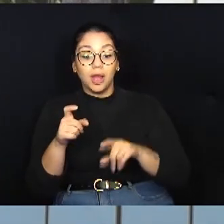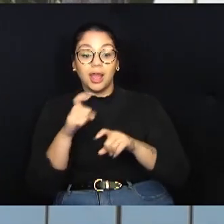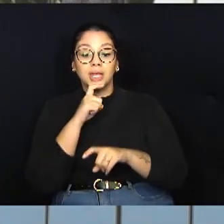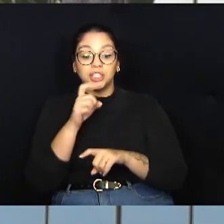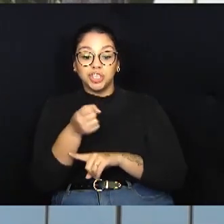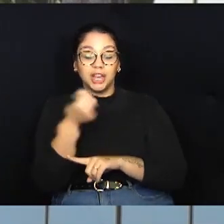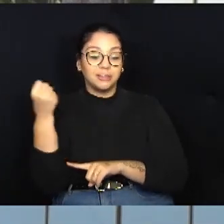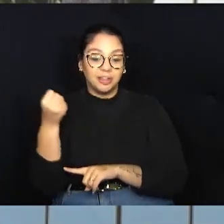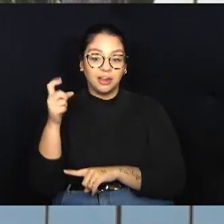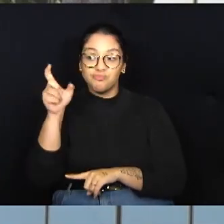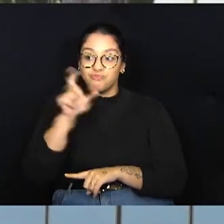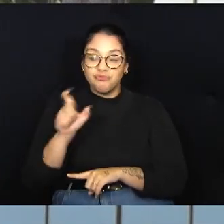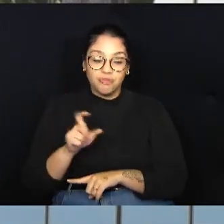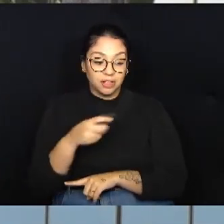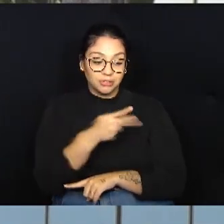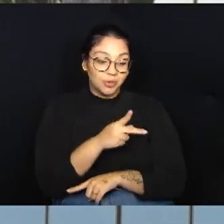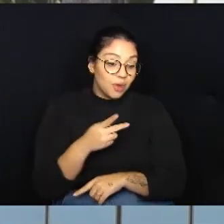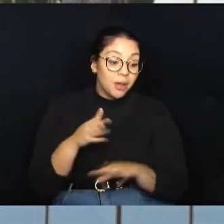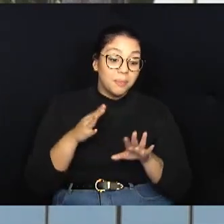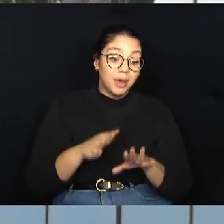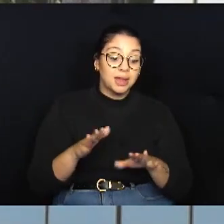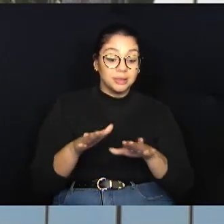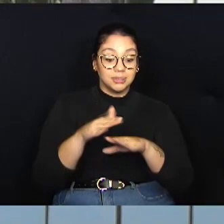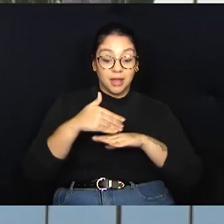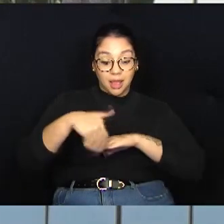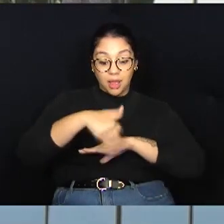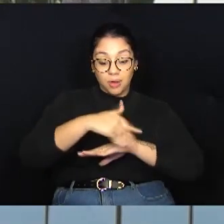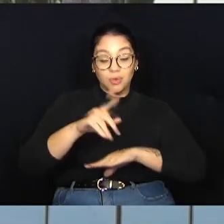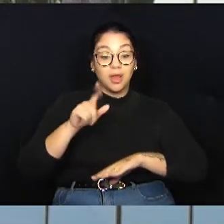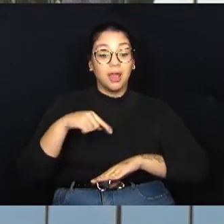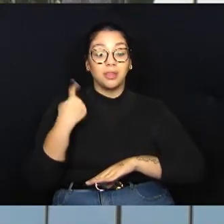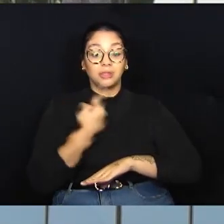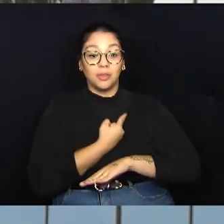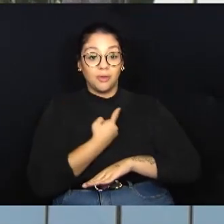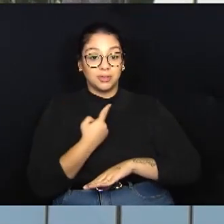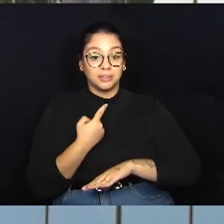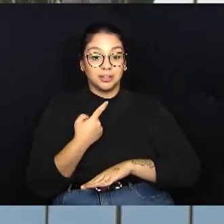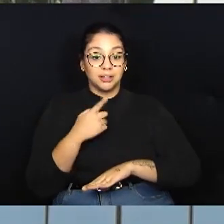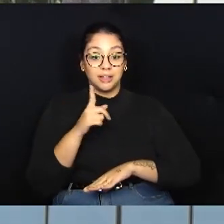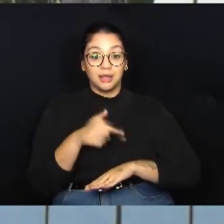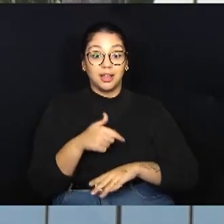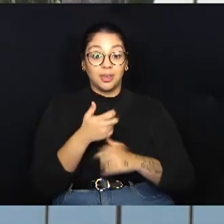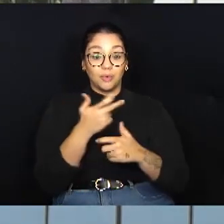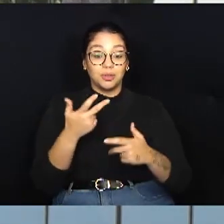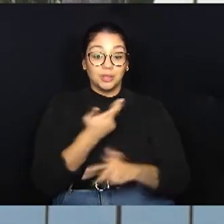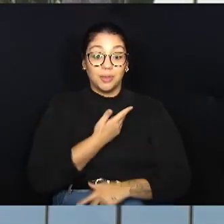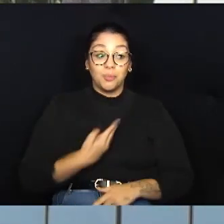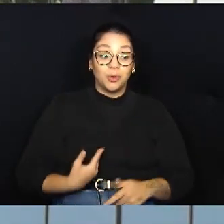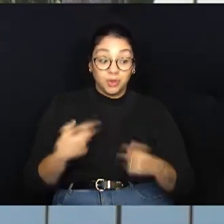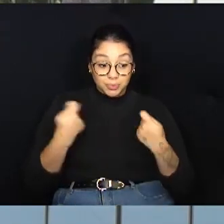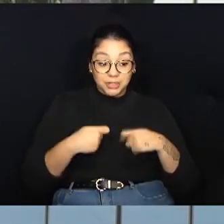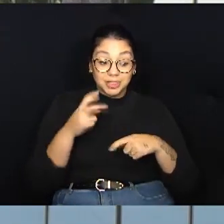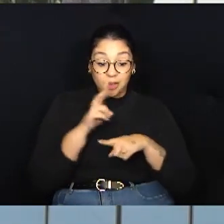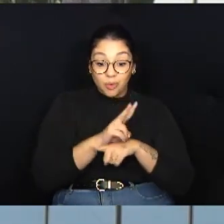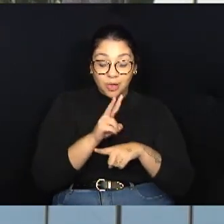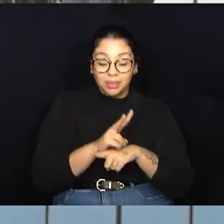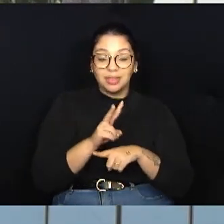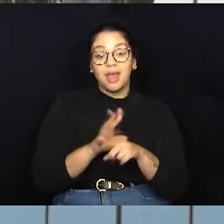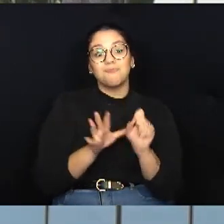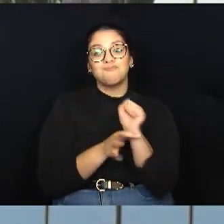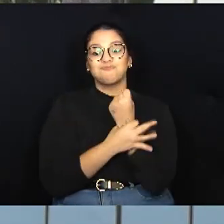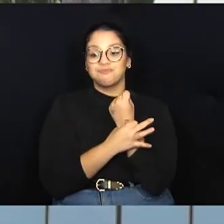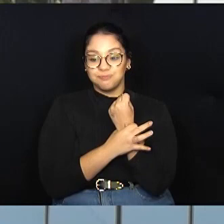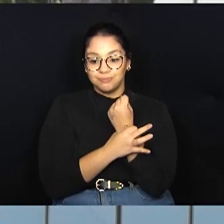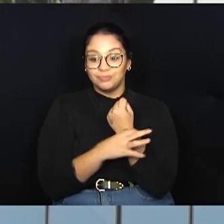praça é nossa, a rua é nossa. Então, o que é nosso, o que é a res pública, nós temos que cuidar, proteger,